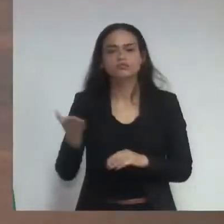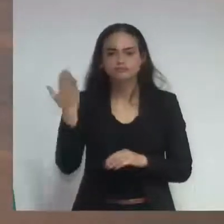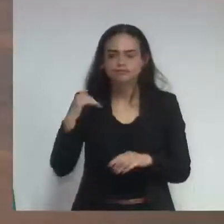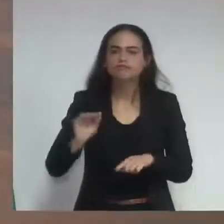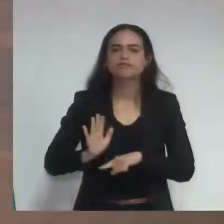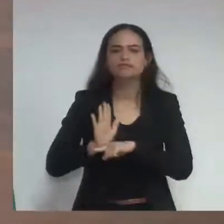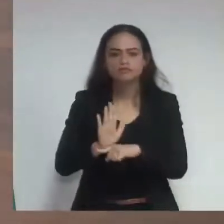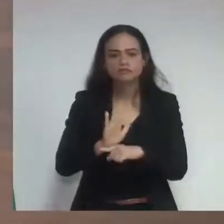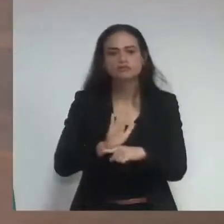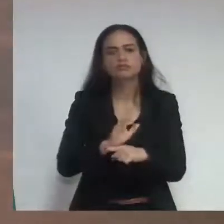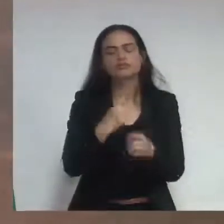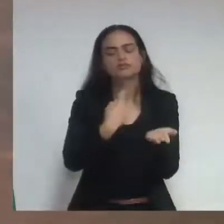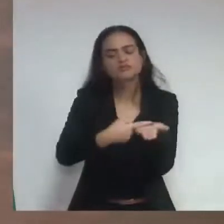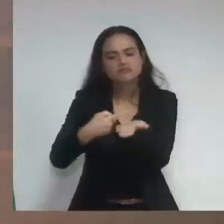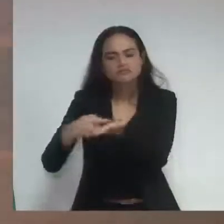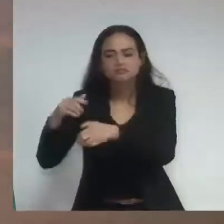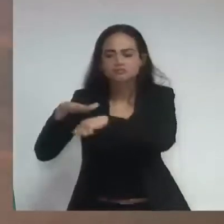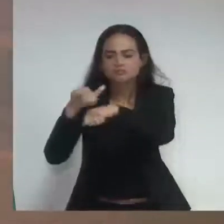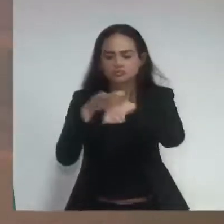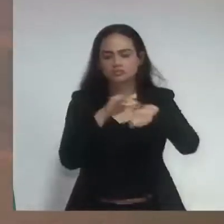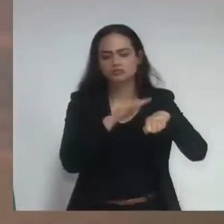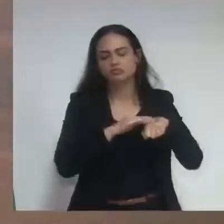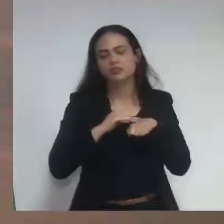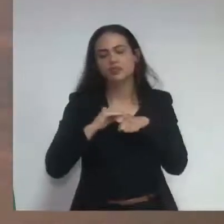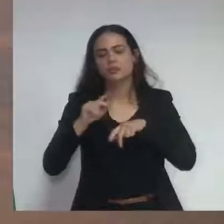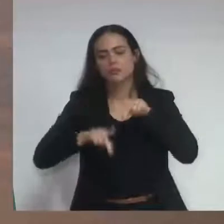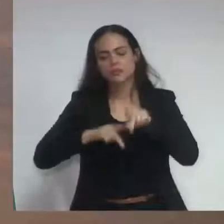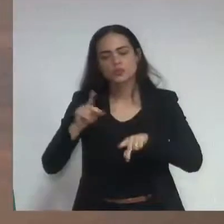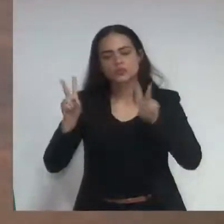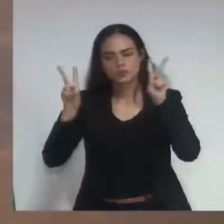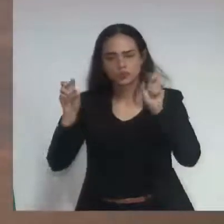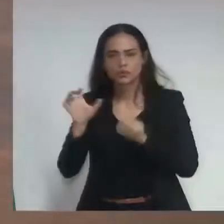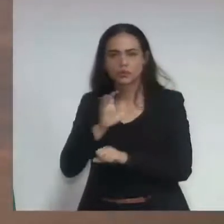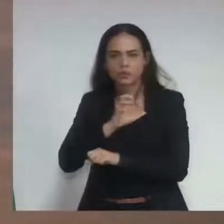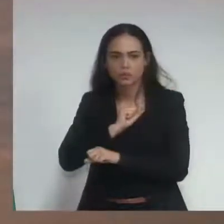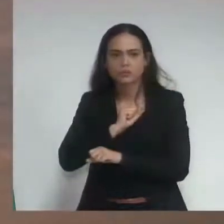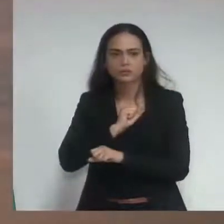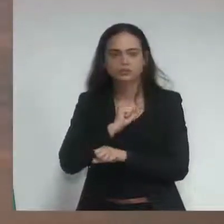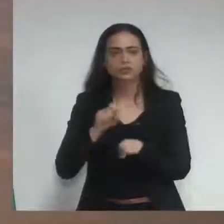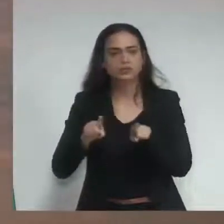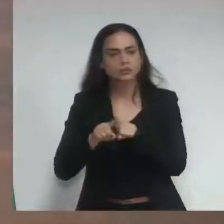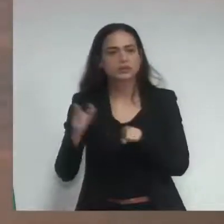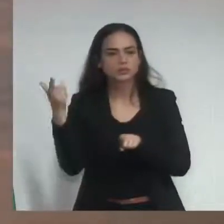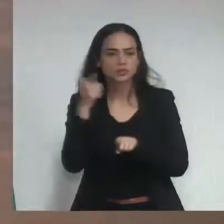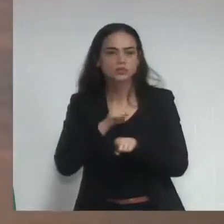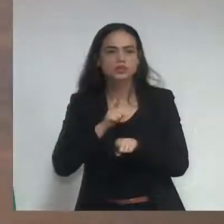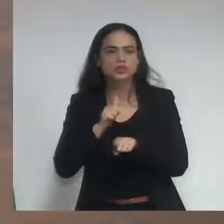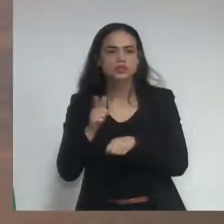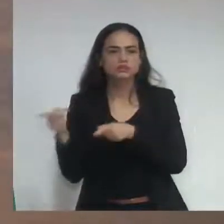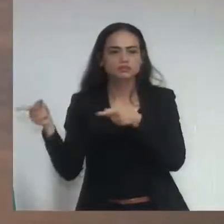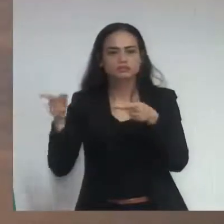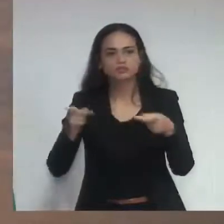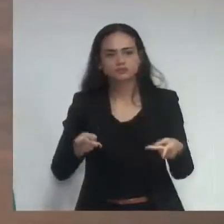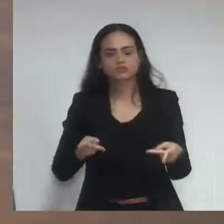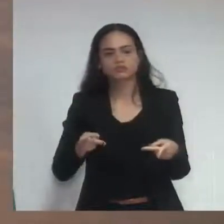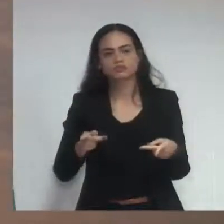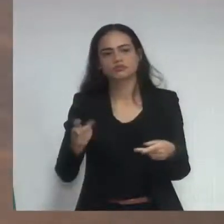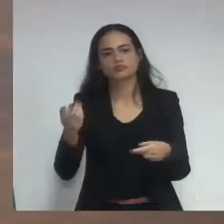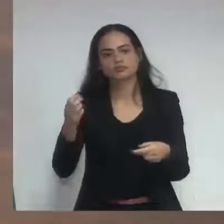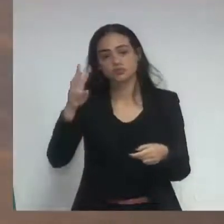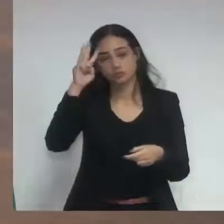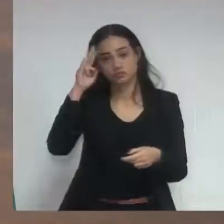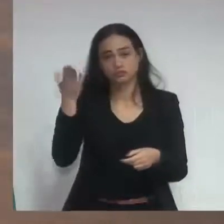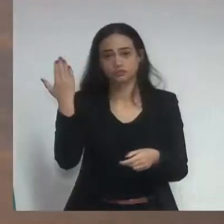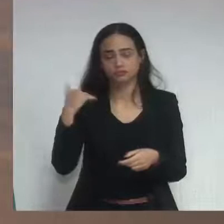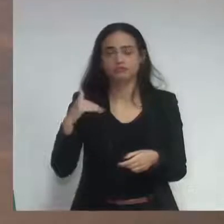ajudar a convidar diversas pessoas que se interessam pelo tema e dei um jeito de participar no dia, né, na terça-feira passada. Achei que foi algo